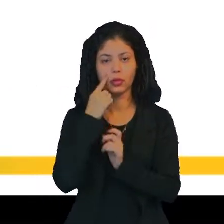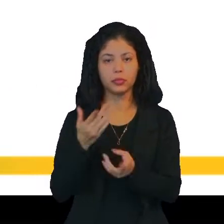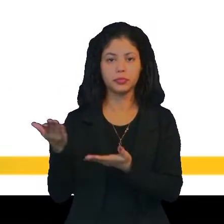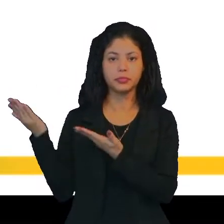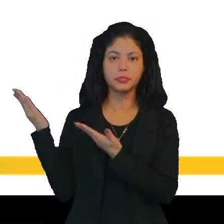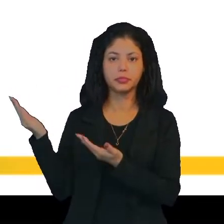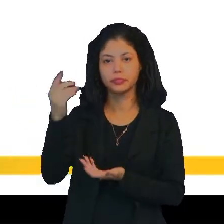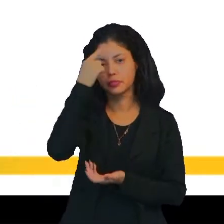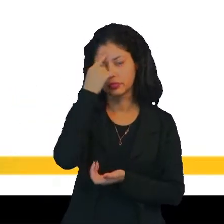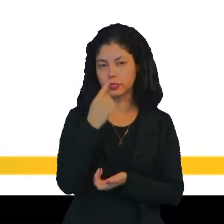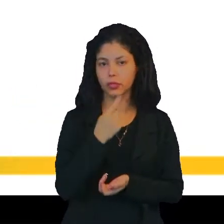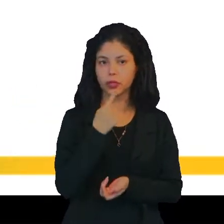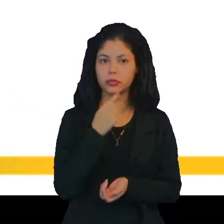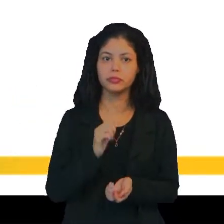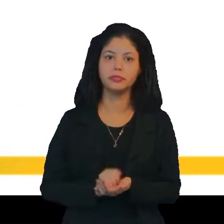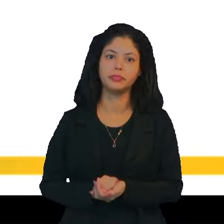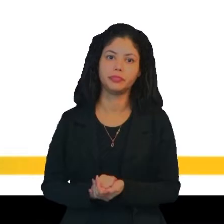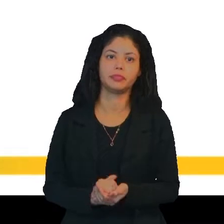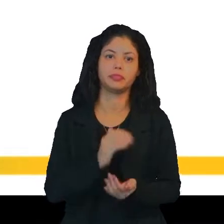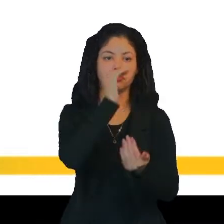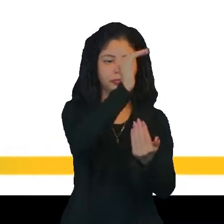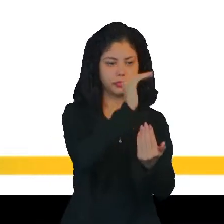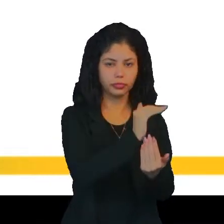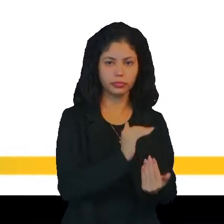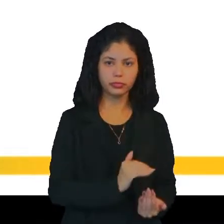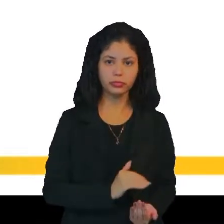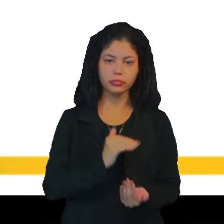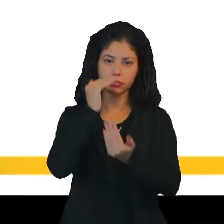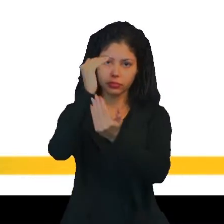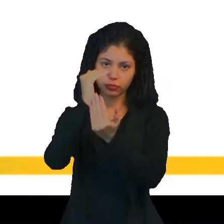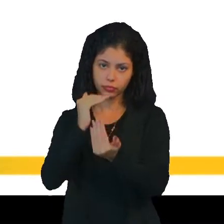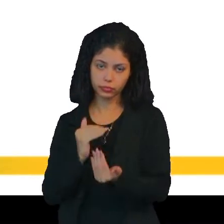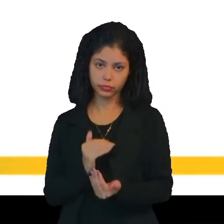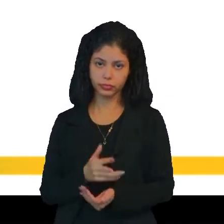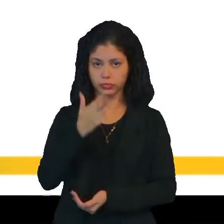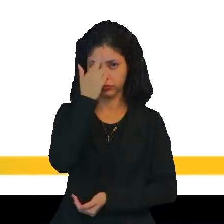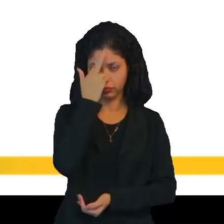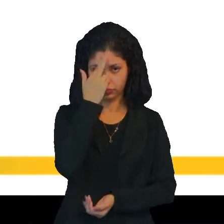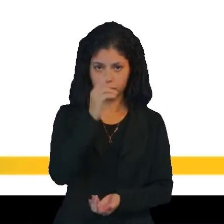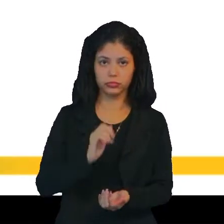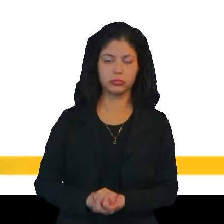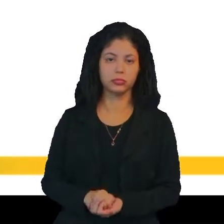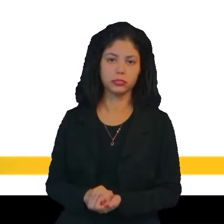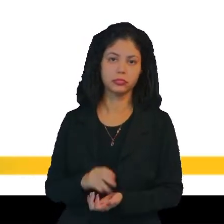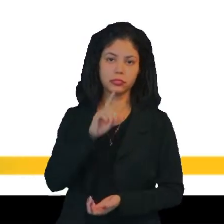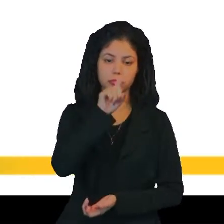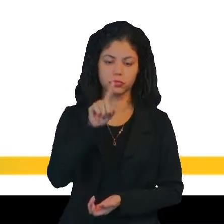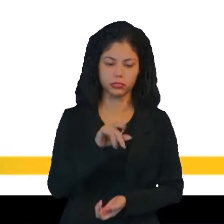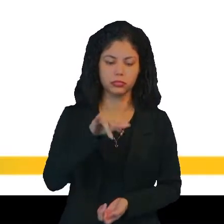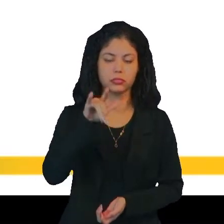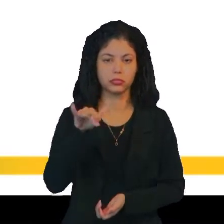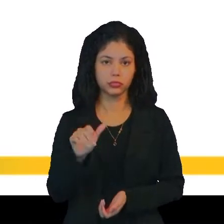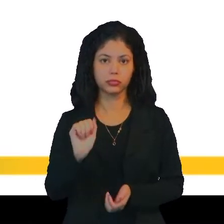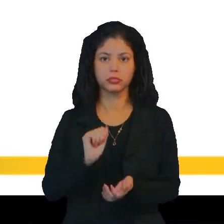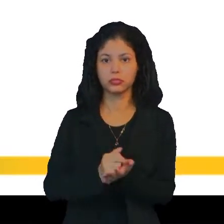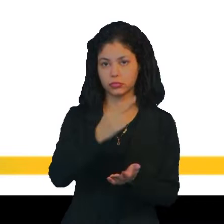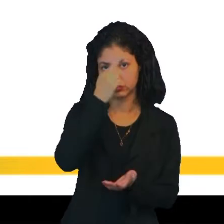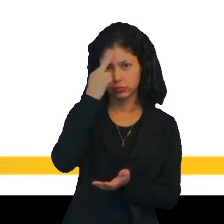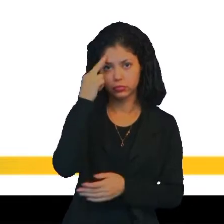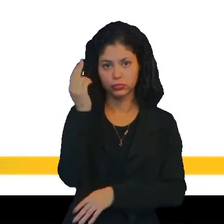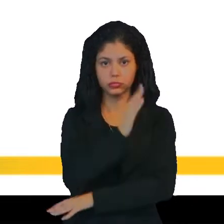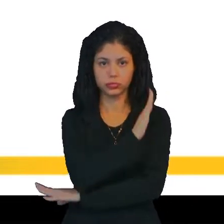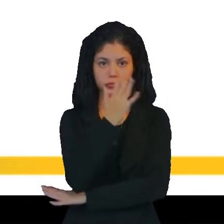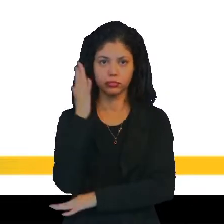aí nessa figura que as borboletas estão organizadas em um painel, comum nos museus de zoologia ou de história natural. Você